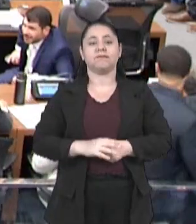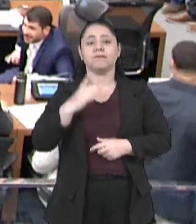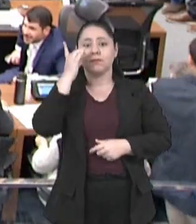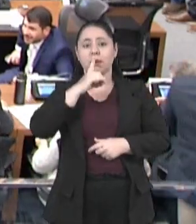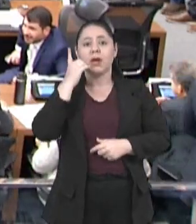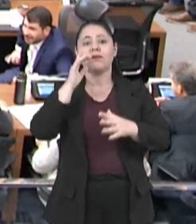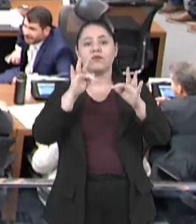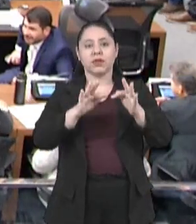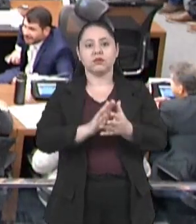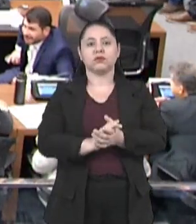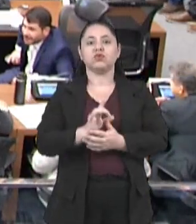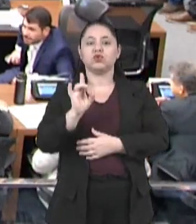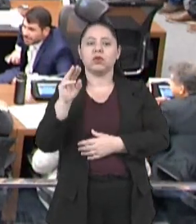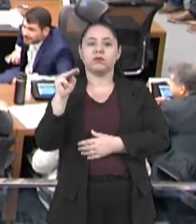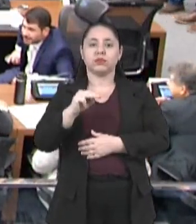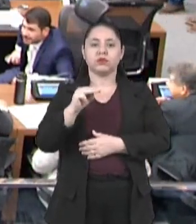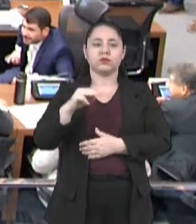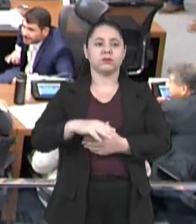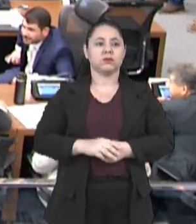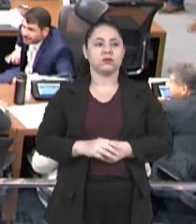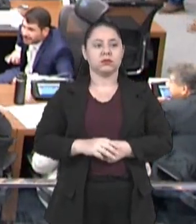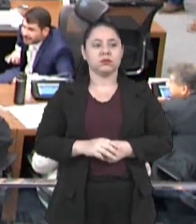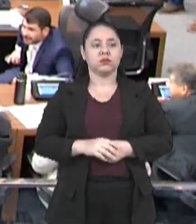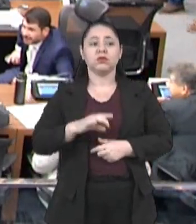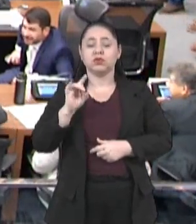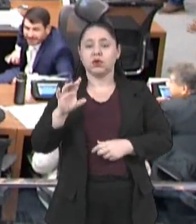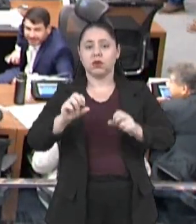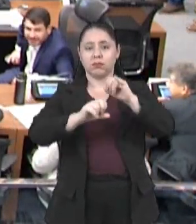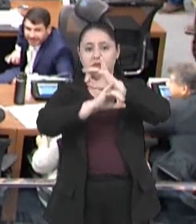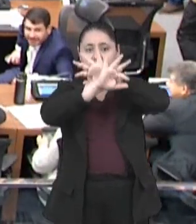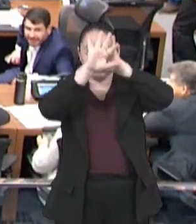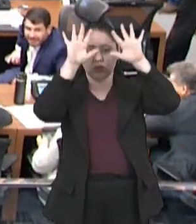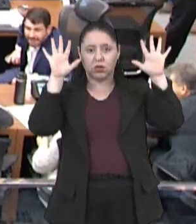Deputado, para concluir. Só um minuto, senhor presidente. Eu queria deixar